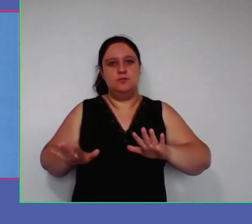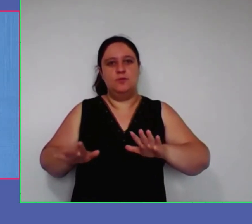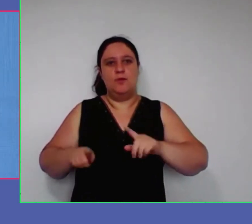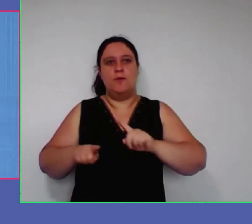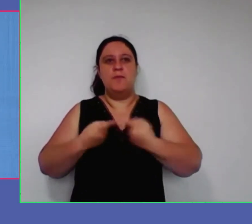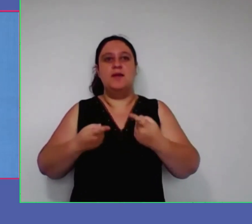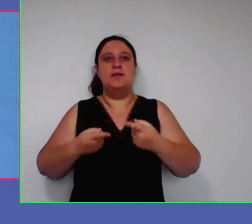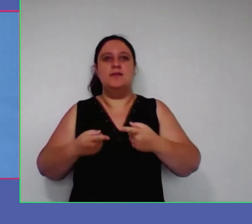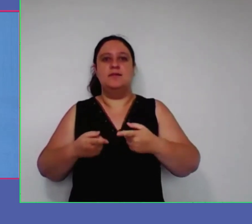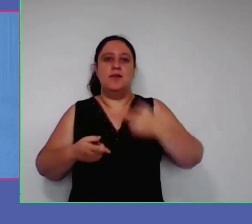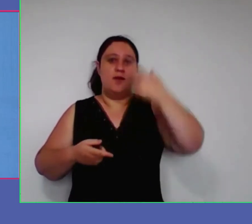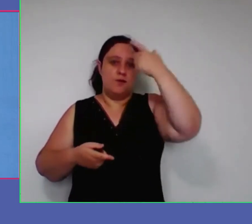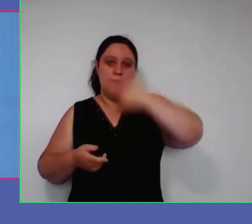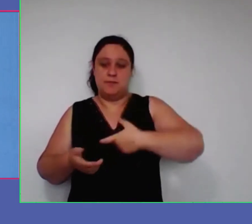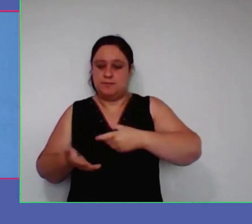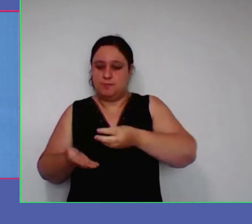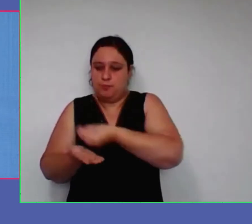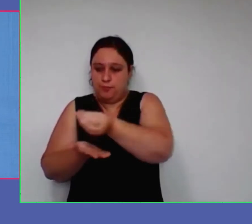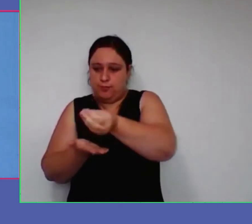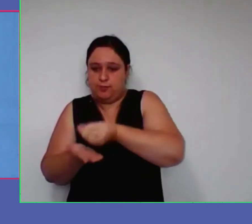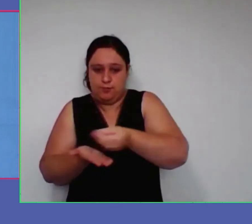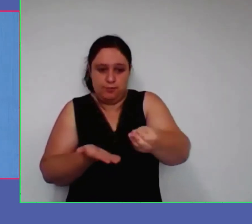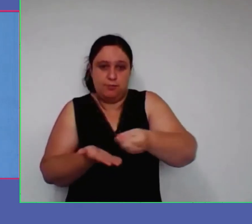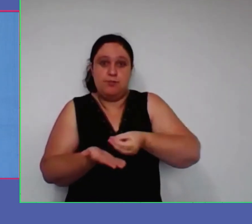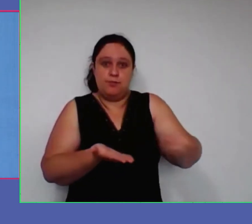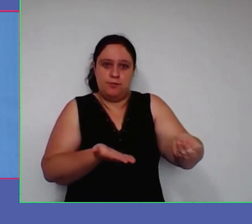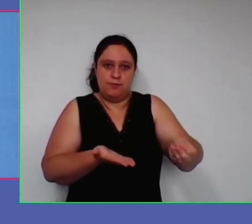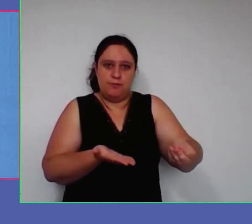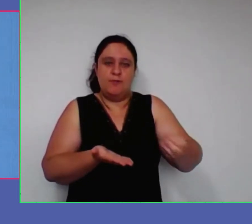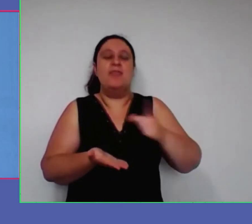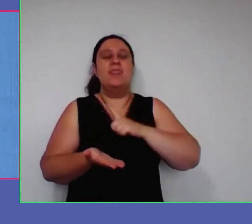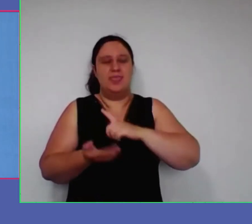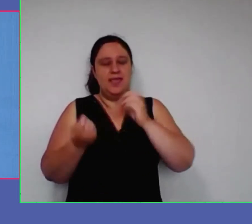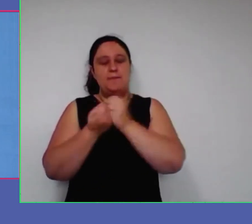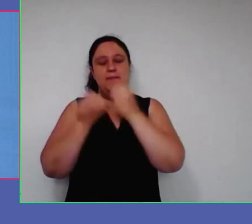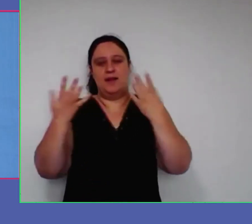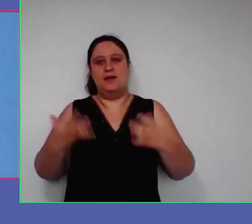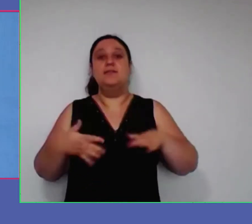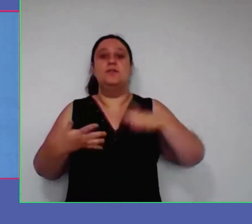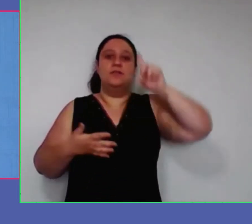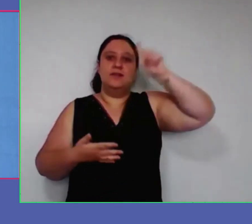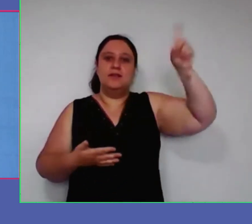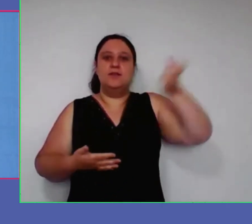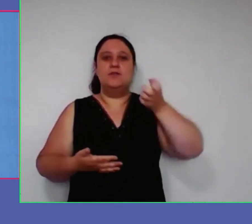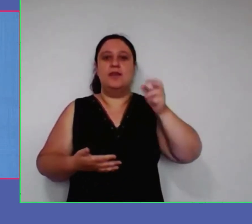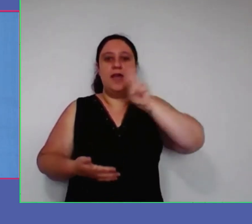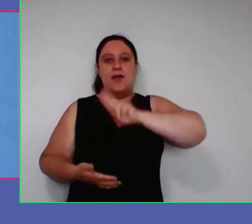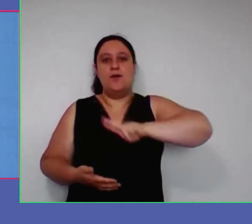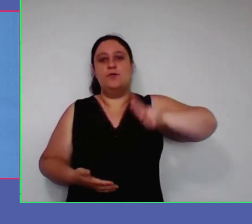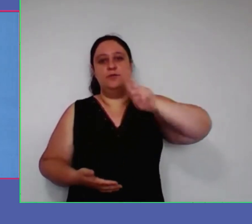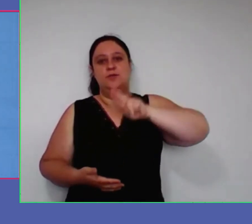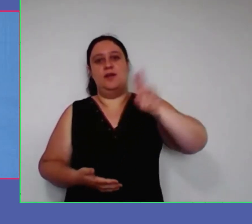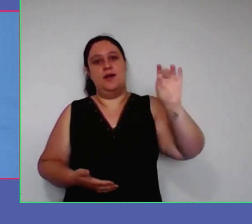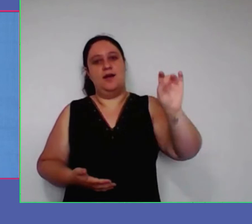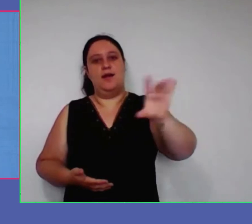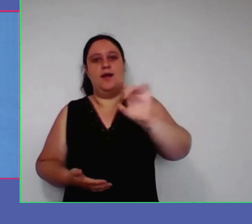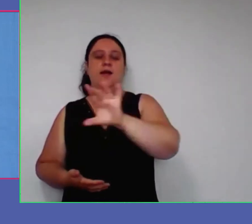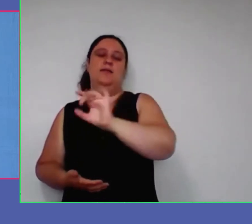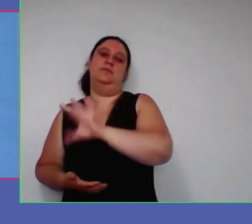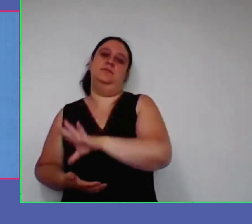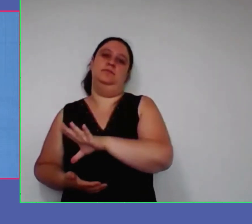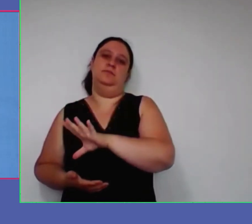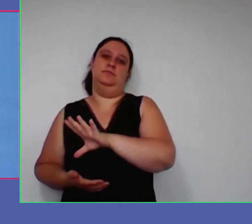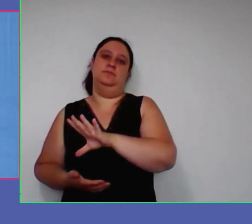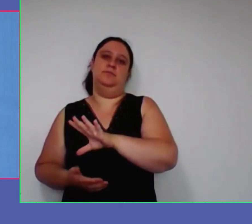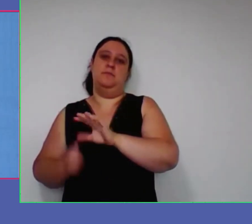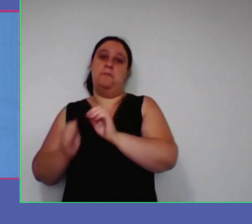Portanto, irmãos, Deus quer nos usar. O Senhor quer nos usar para multiplicar os pães, para atender a multidão. Nós somos